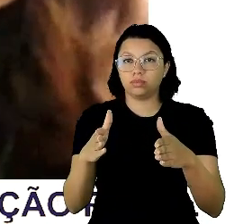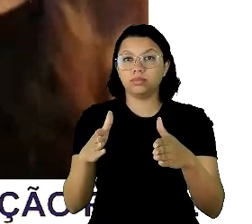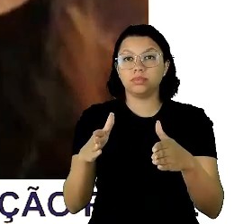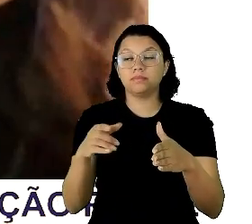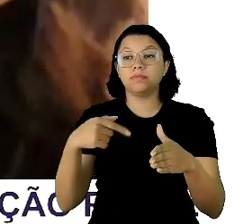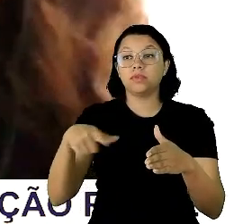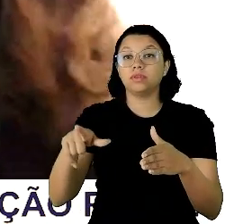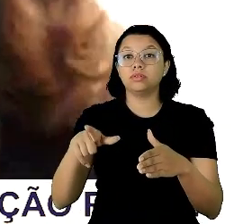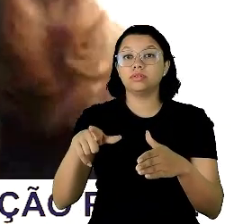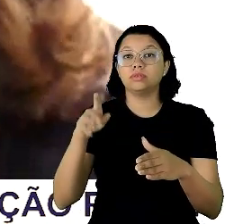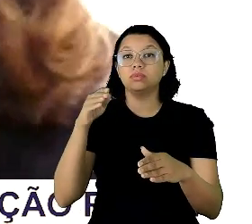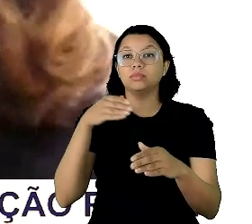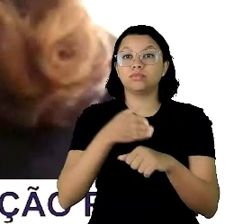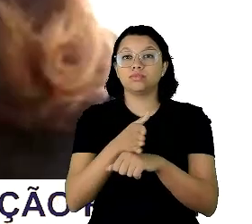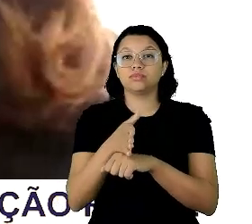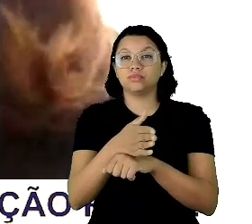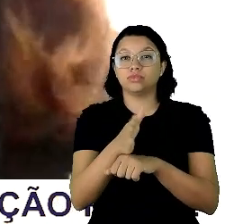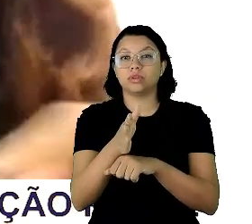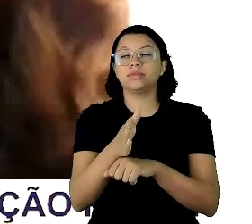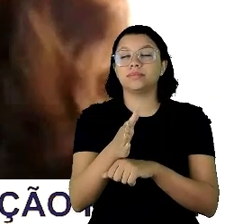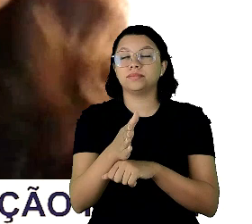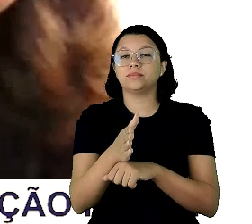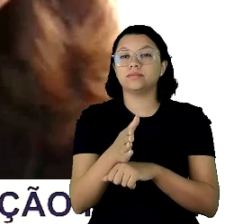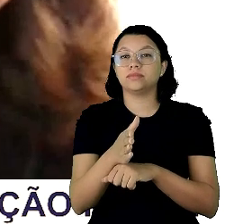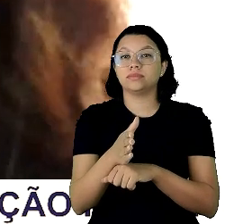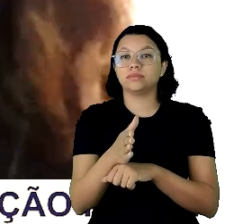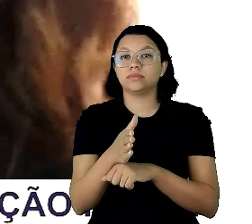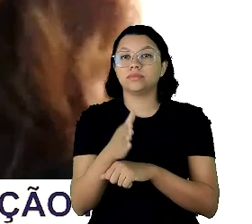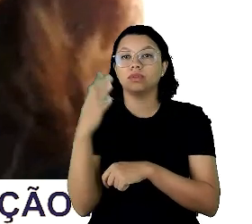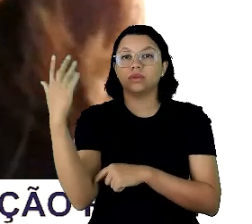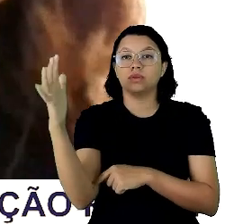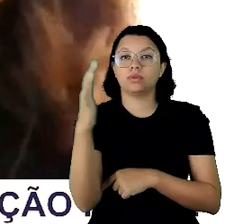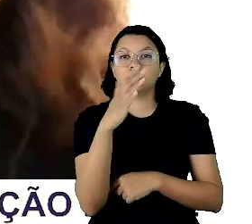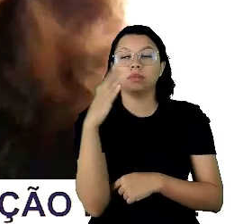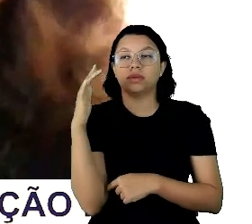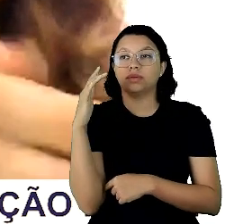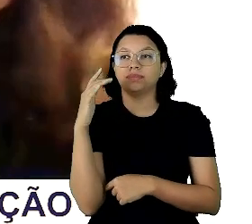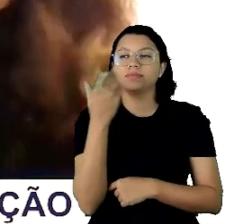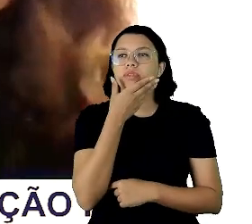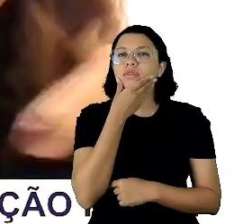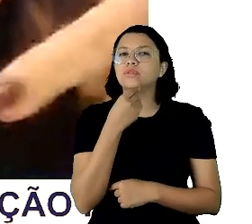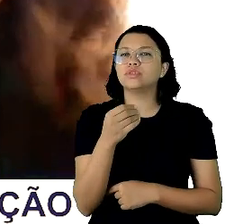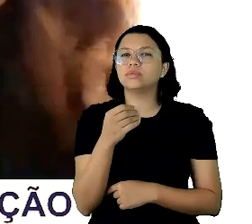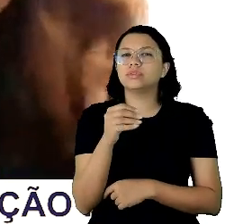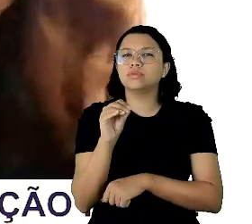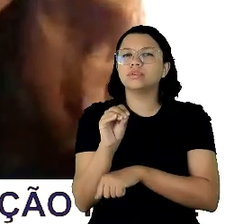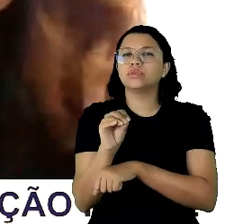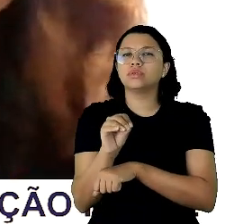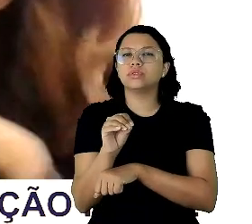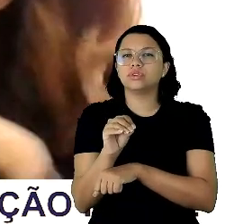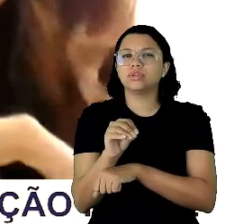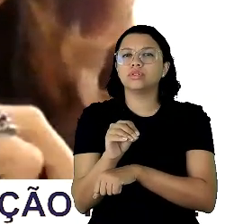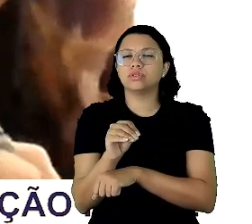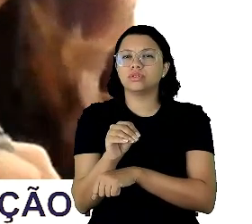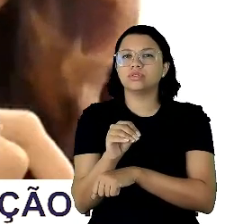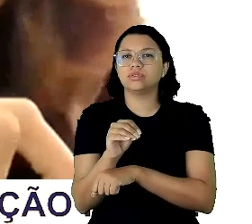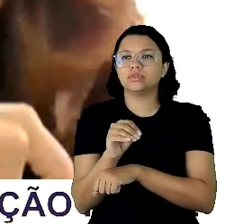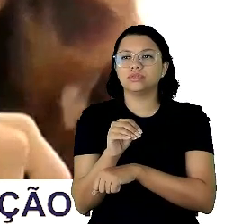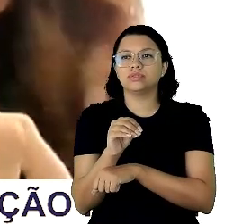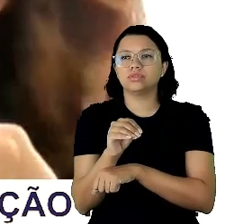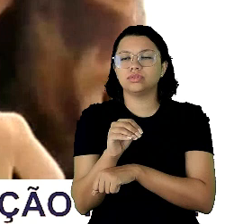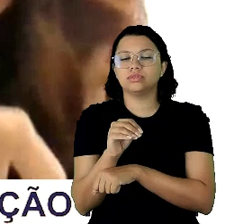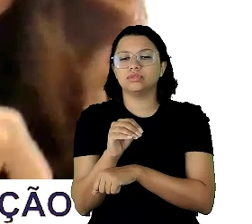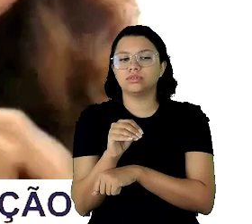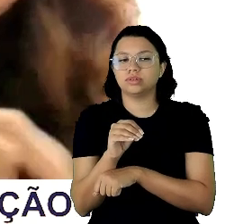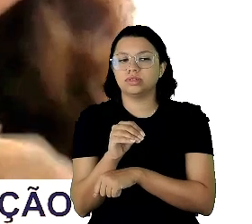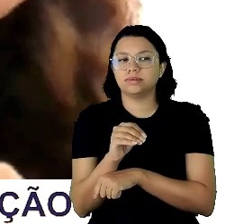Assim. E aí os jardineiros passaram e eles estavam naquela caçamba daquele